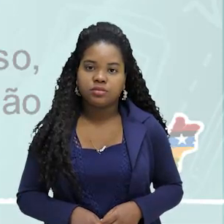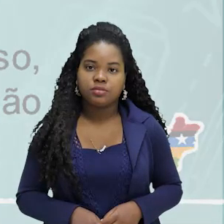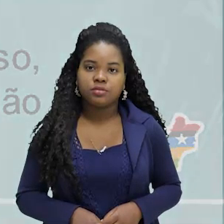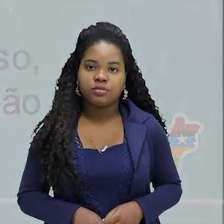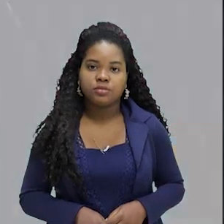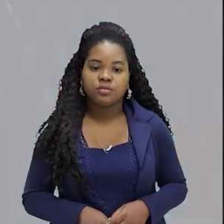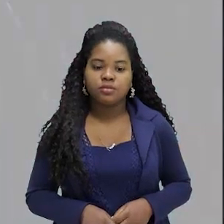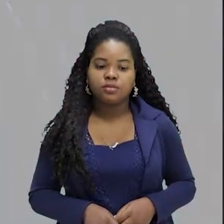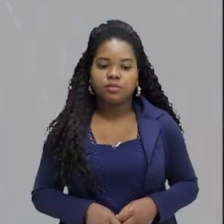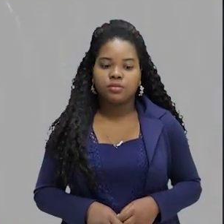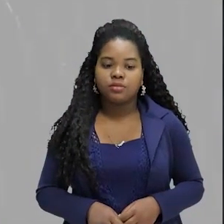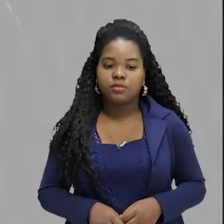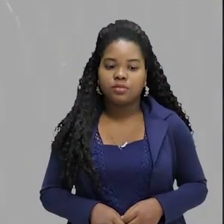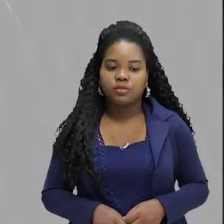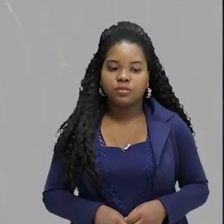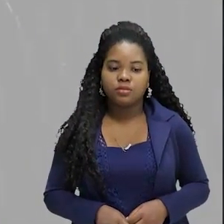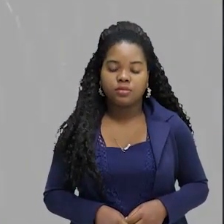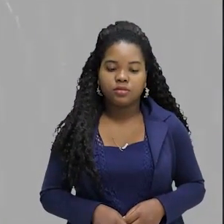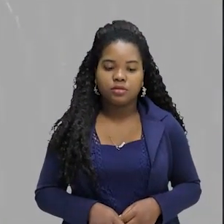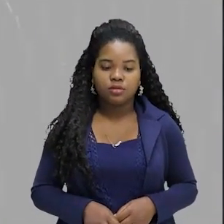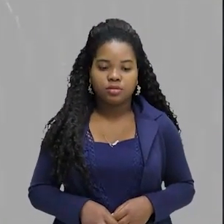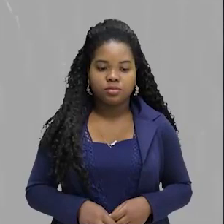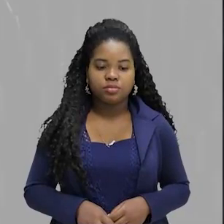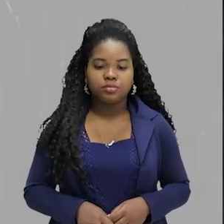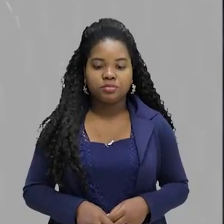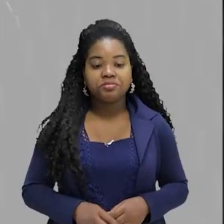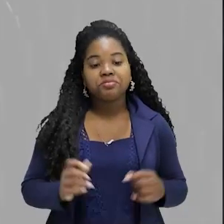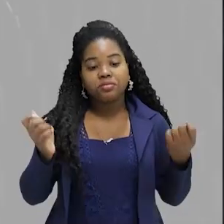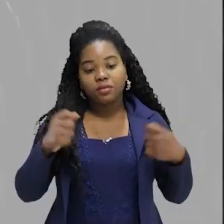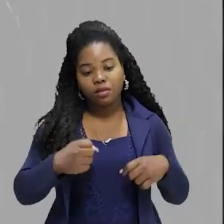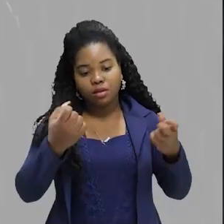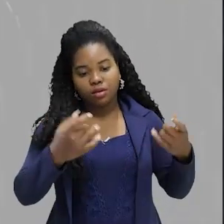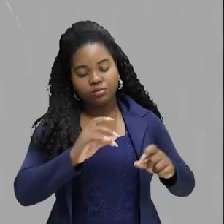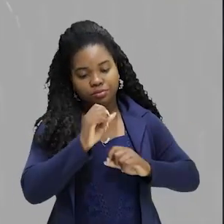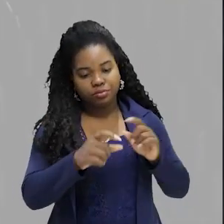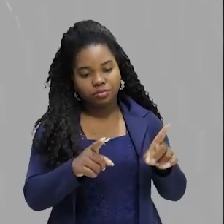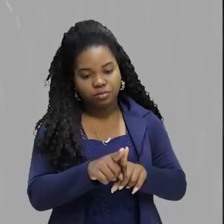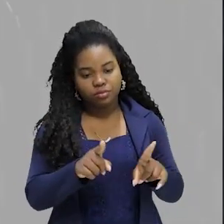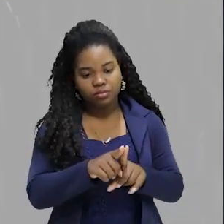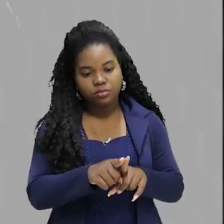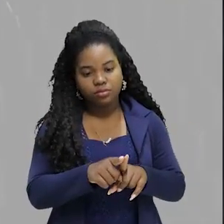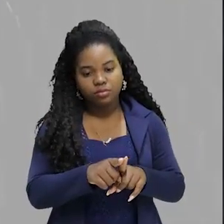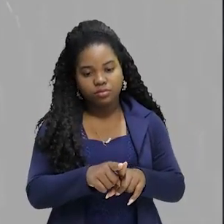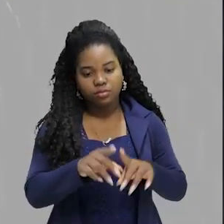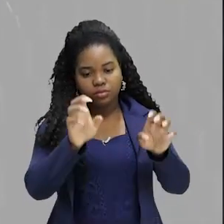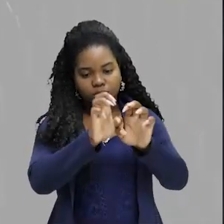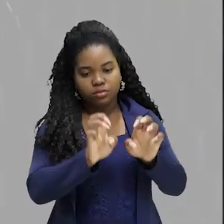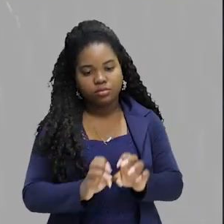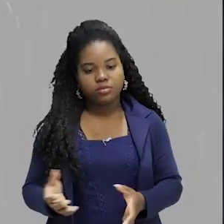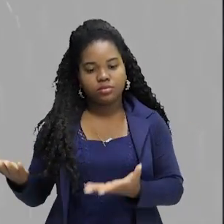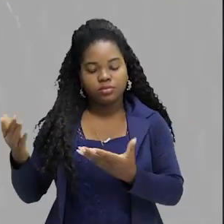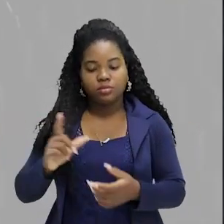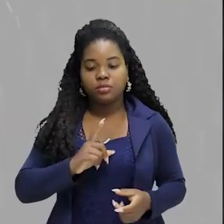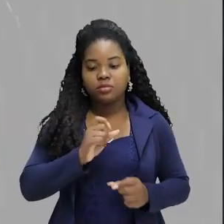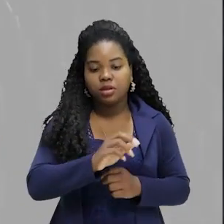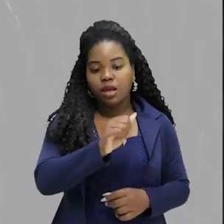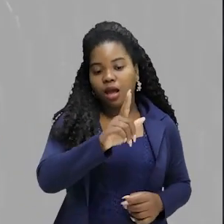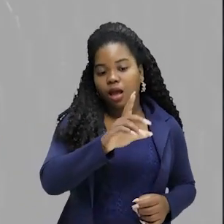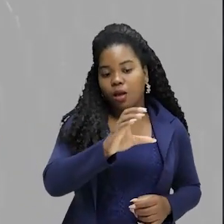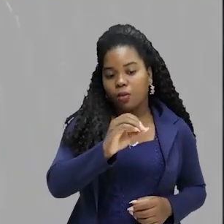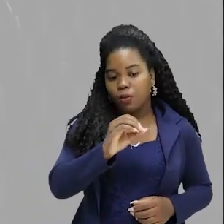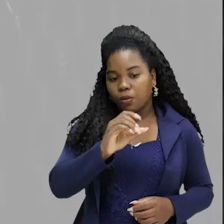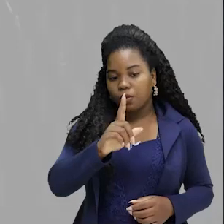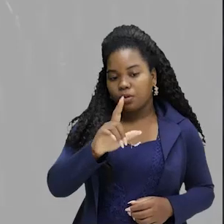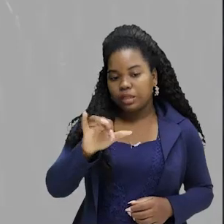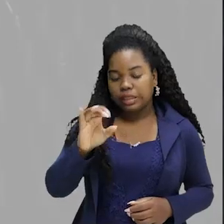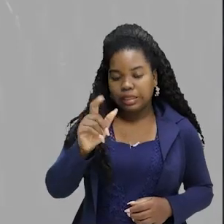polihidroxialdeído. Olha só, a gente pode também dizer que ele tem uma parte alcoólica, né?